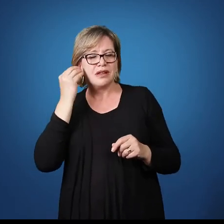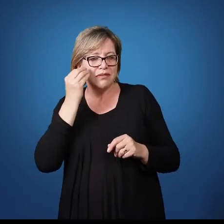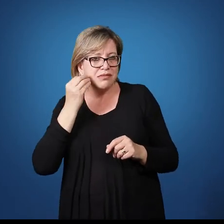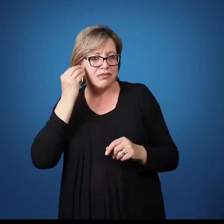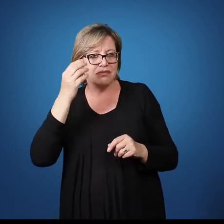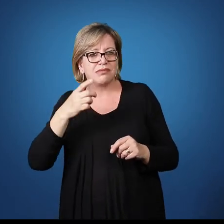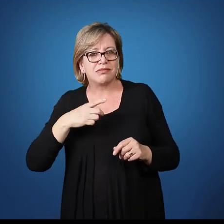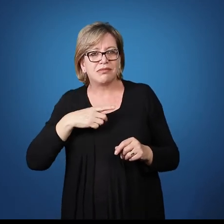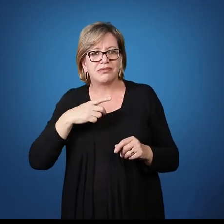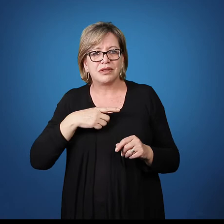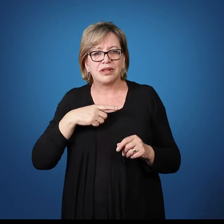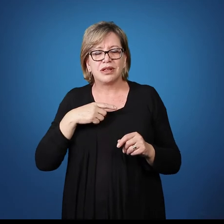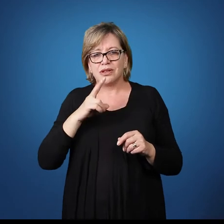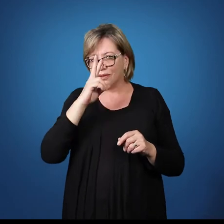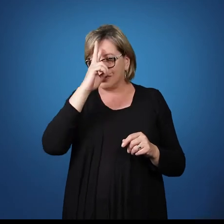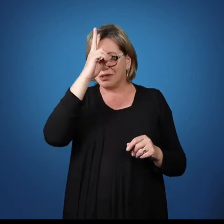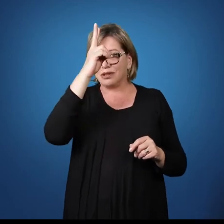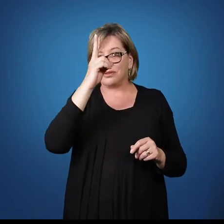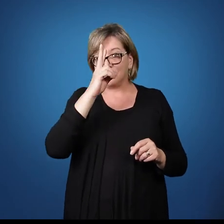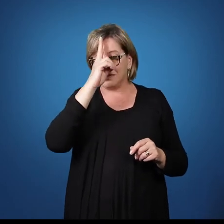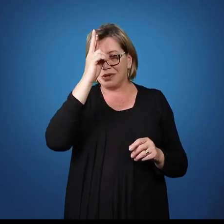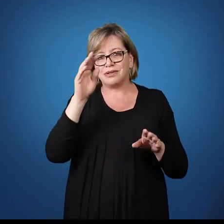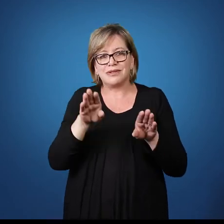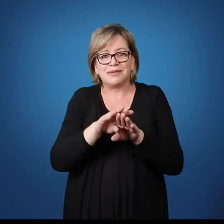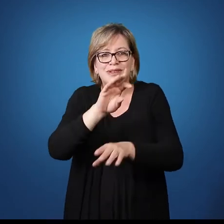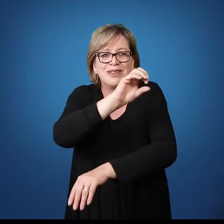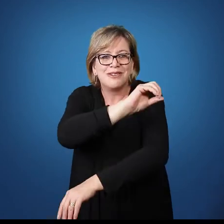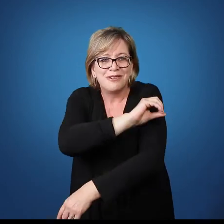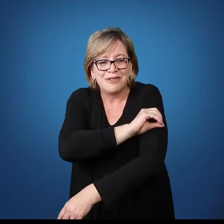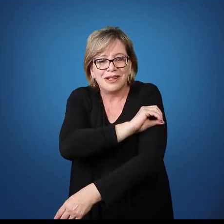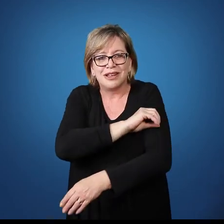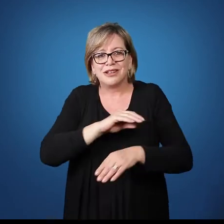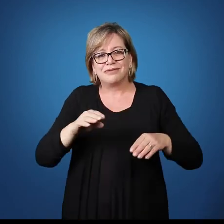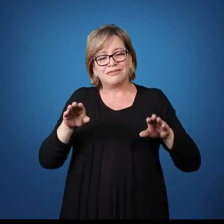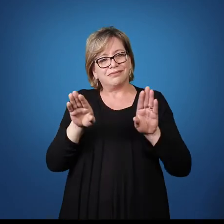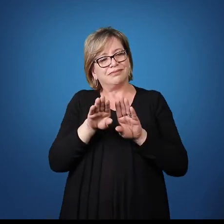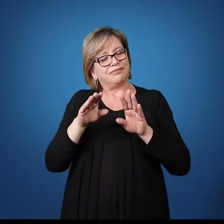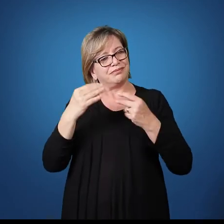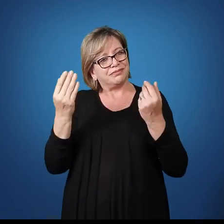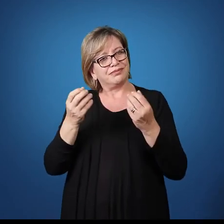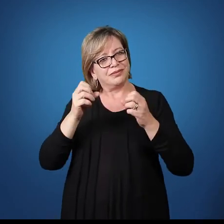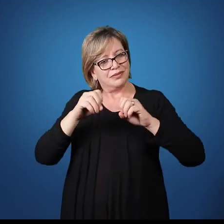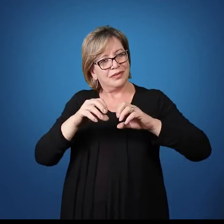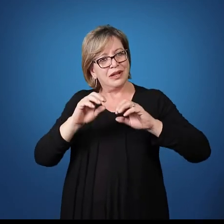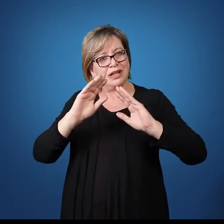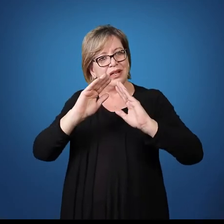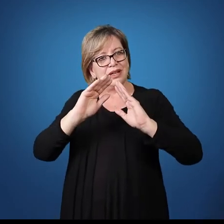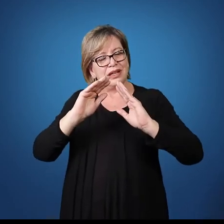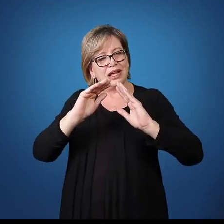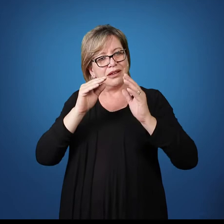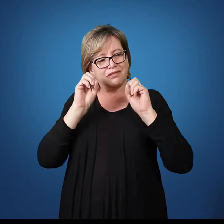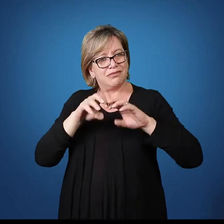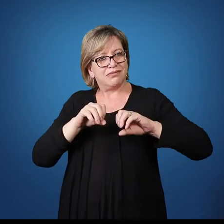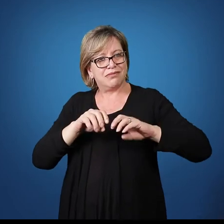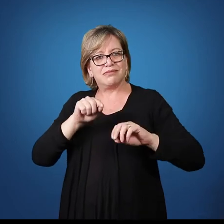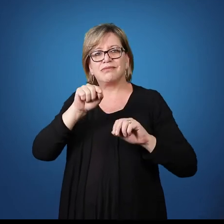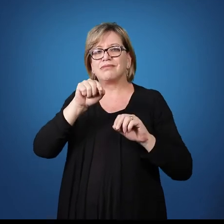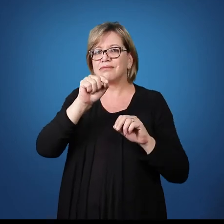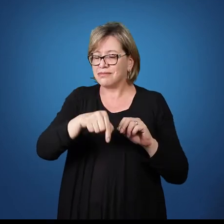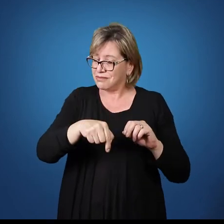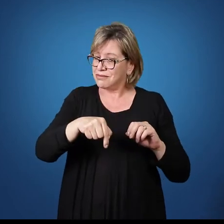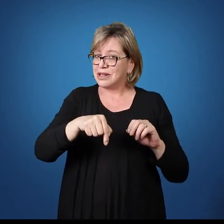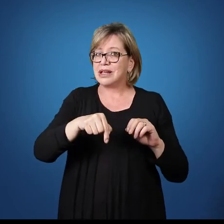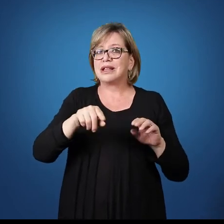experiência também com o ensino médio, com a educação infantil, e além de atuar na Escola Mercedes Braga, ela atua como pedagoga do